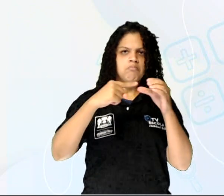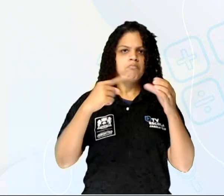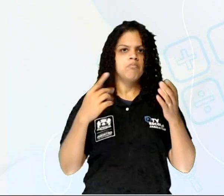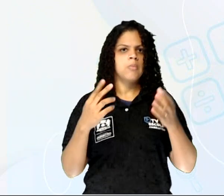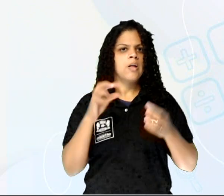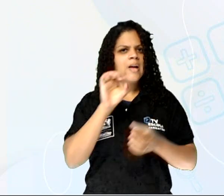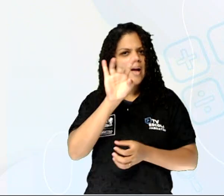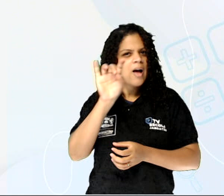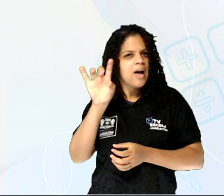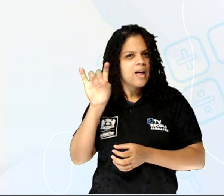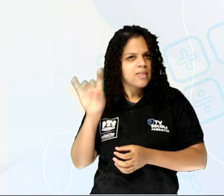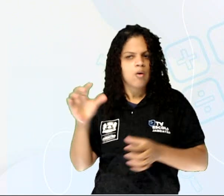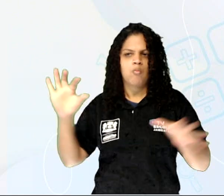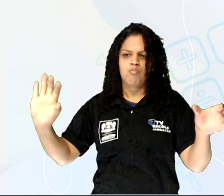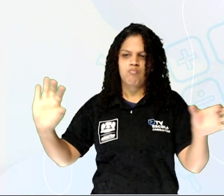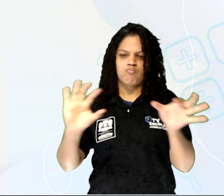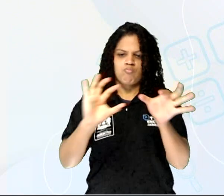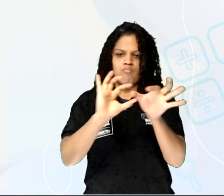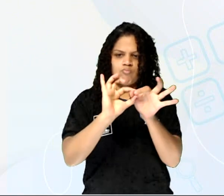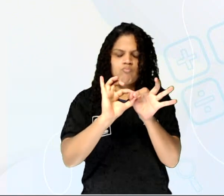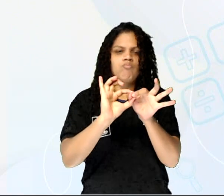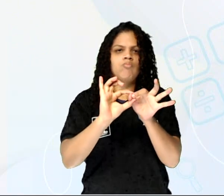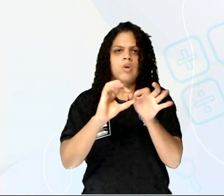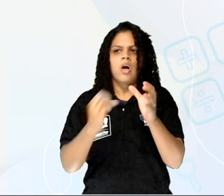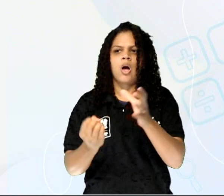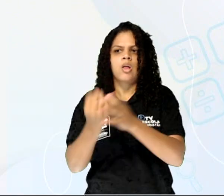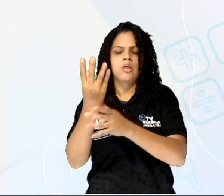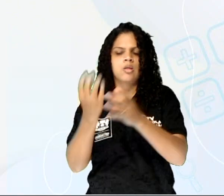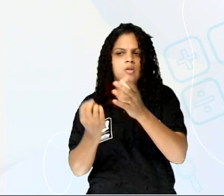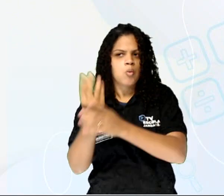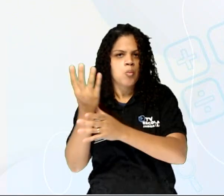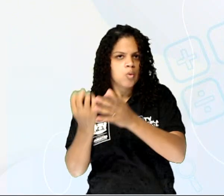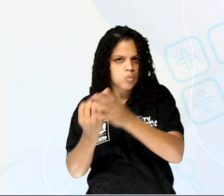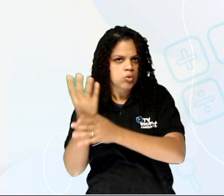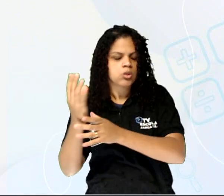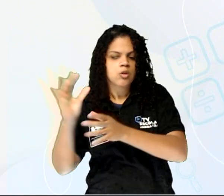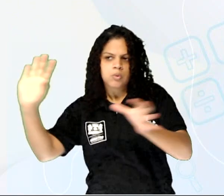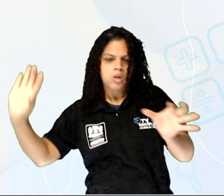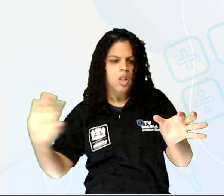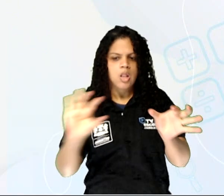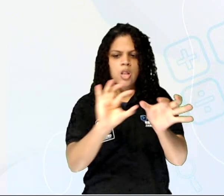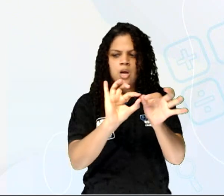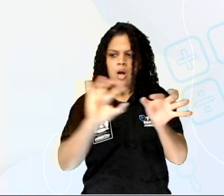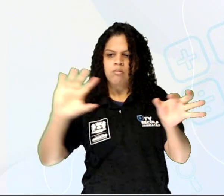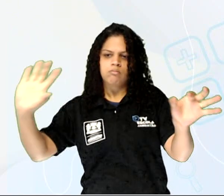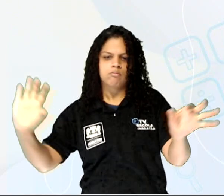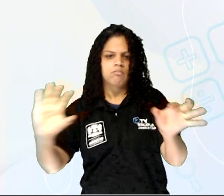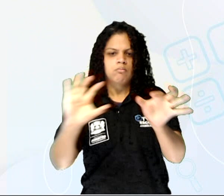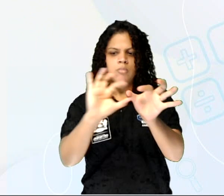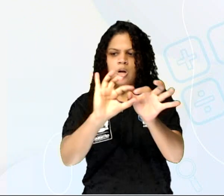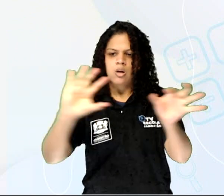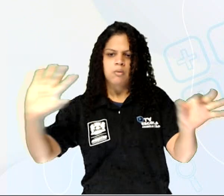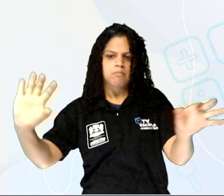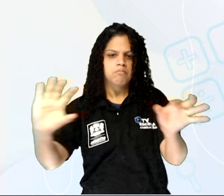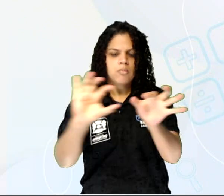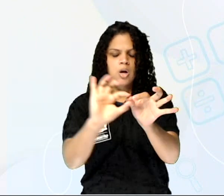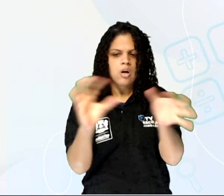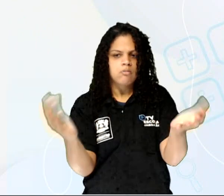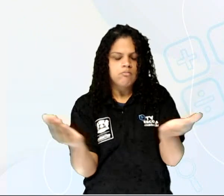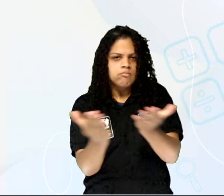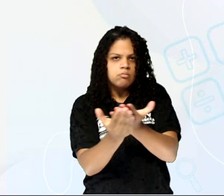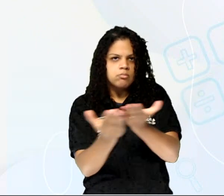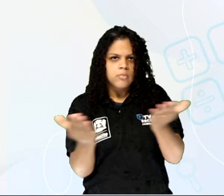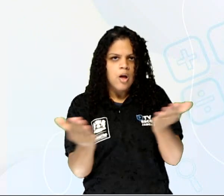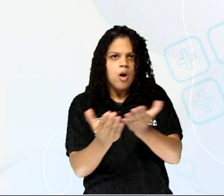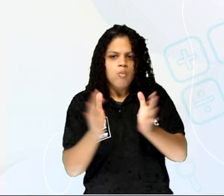Cada anticorpo produzido é capaz de reconhecer e ligar-se especificamente aos antígenos que